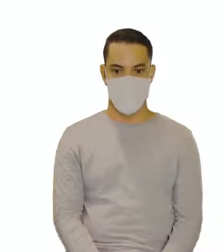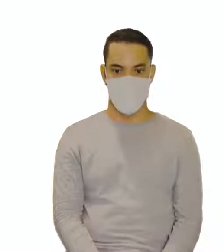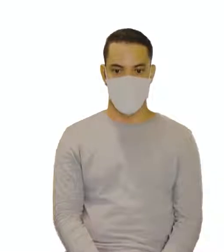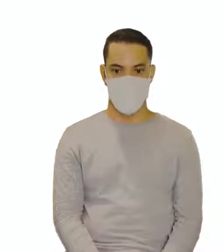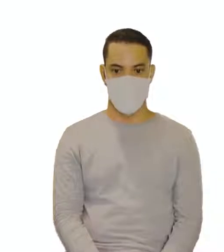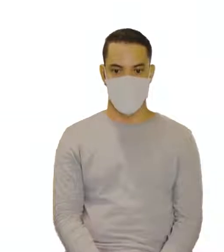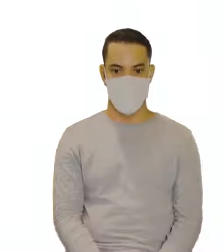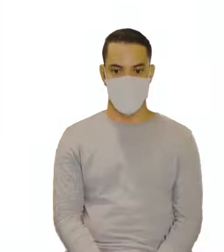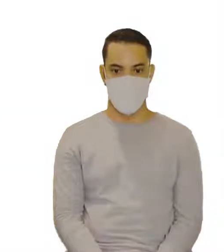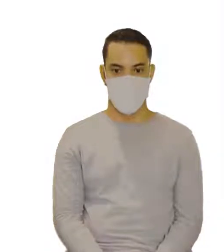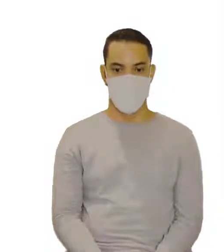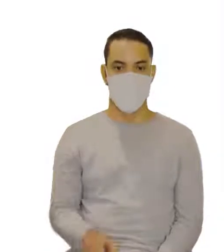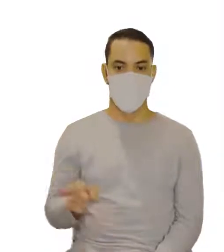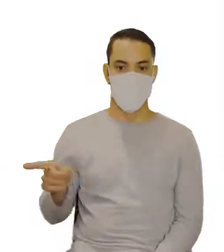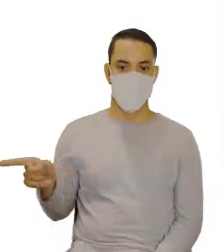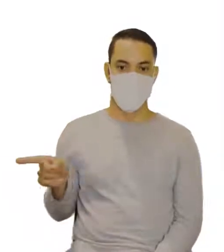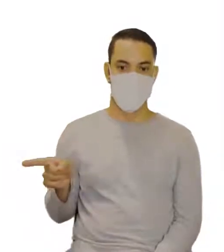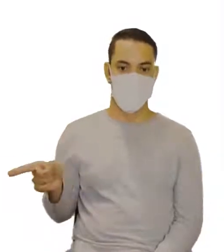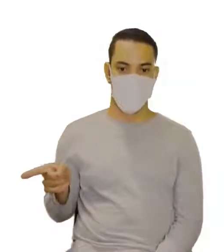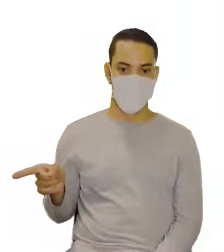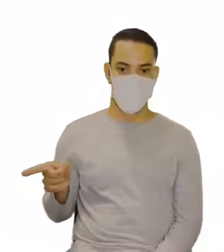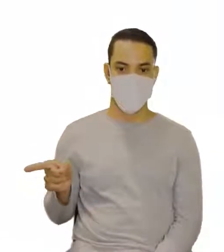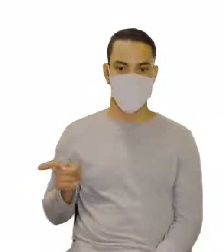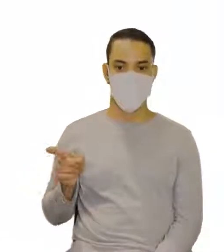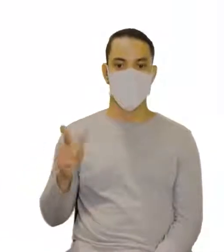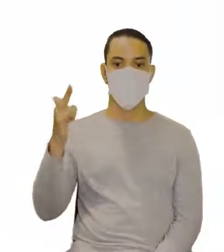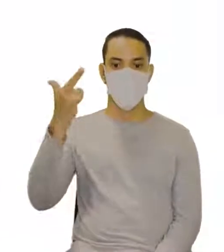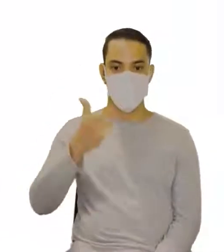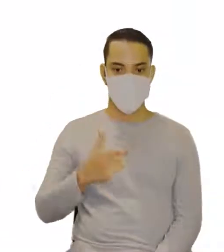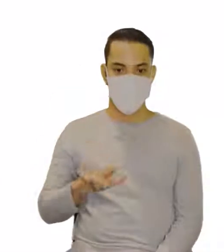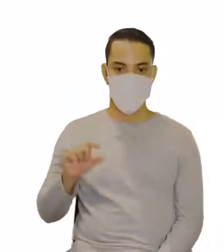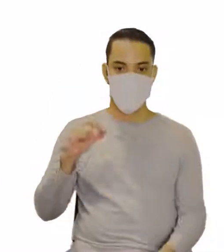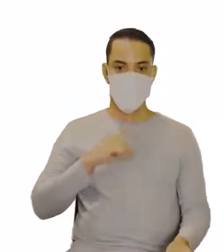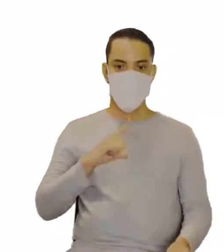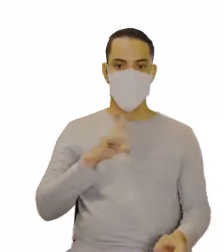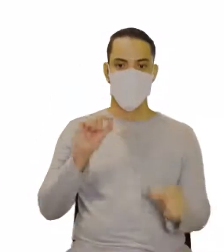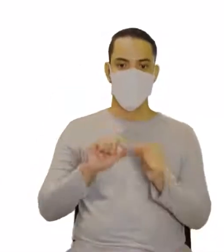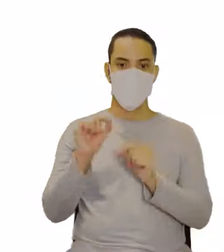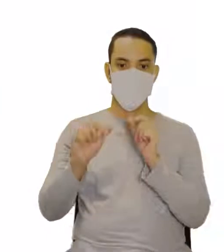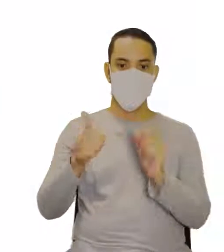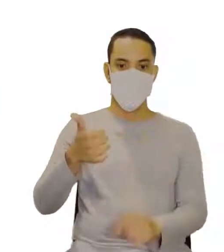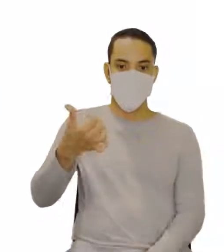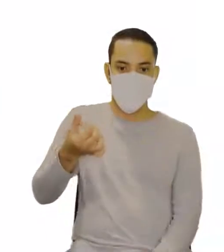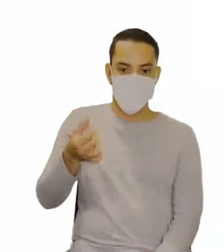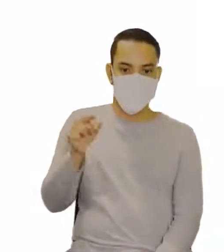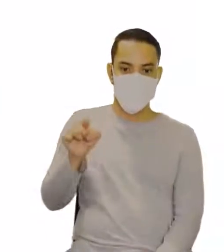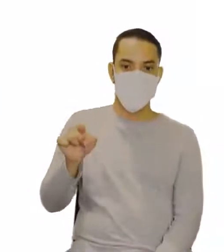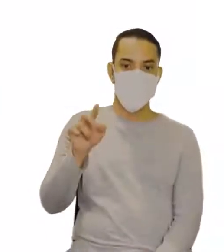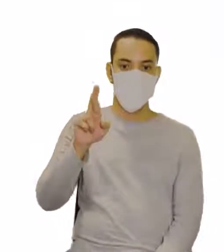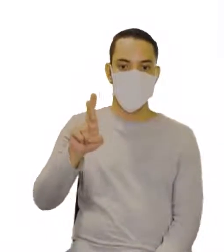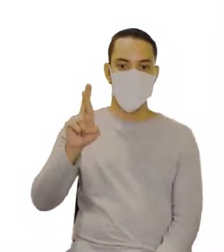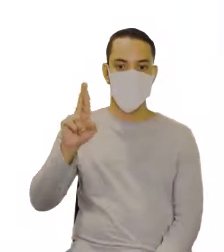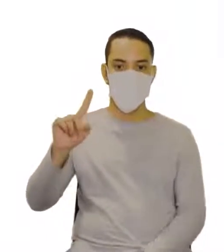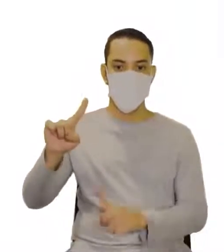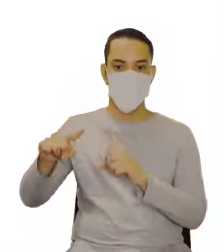Olha ali. Vou isolar de novo a eletromotriz e eu vou ter aqui, ó, 16 da